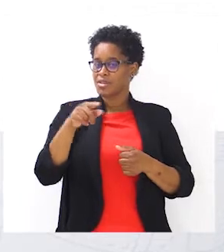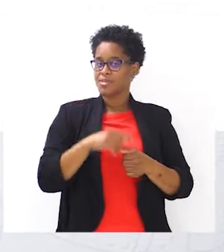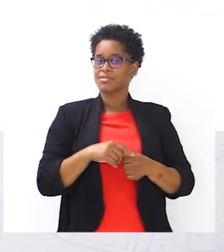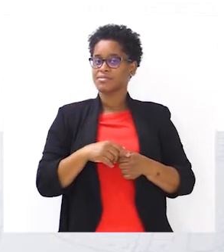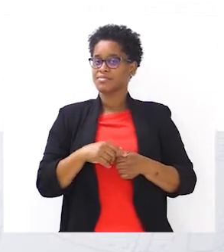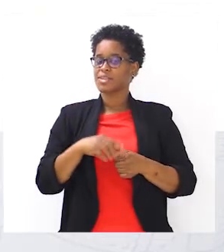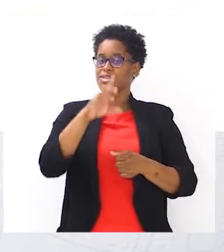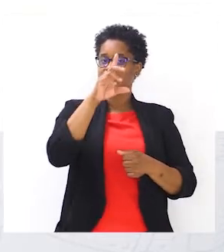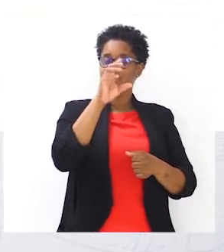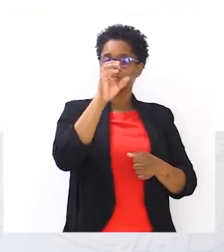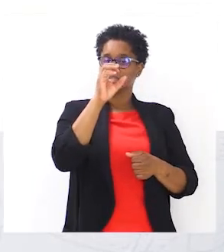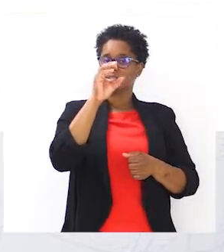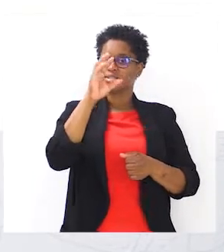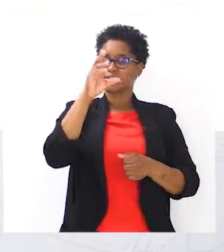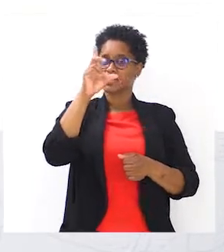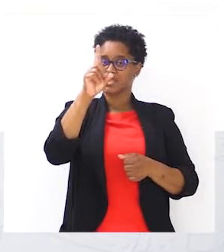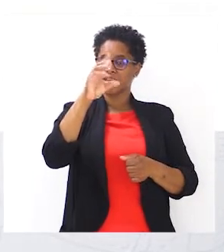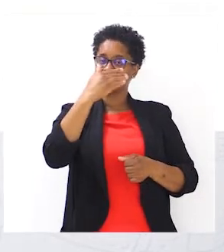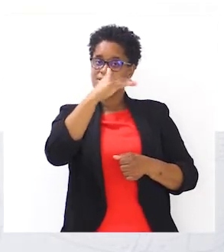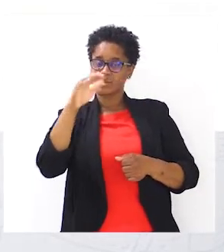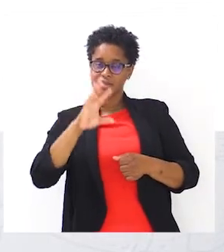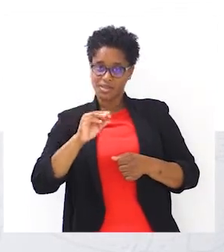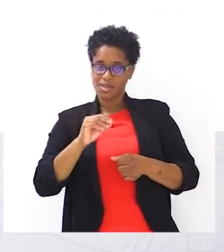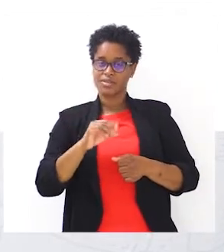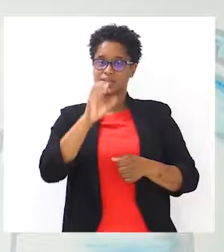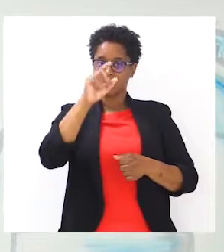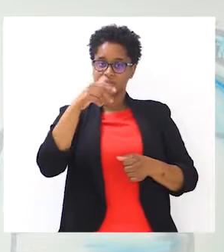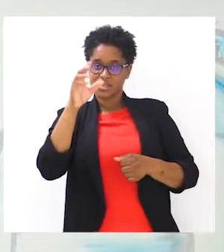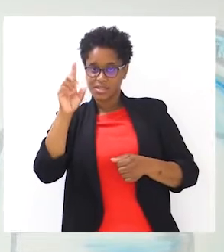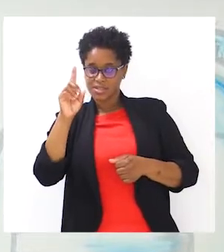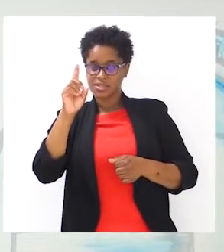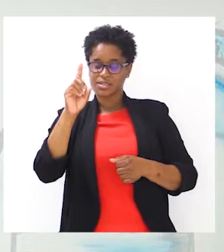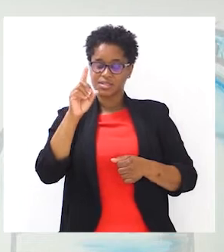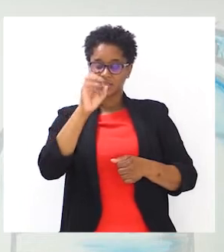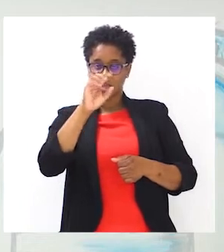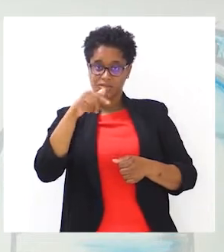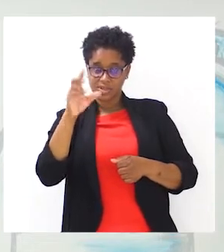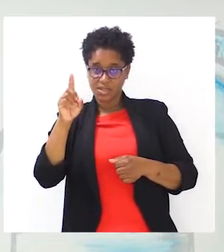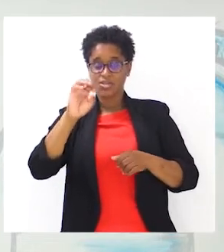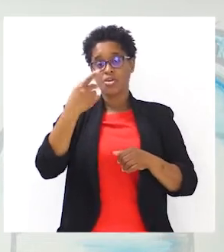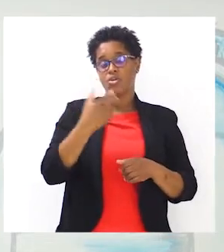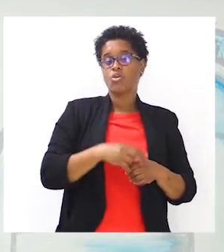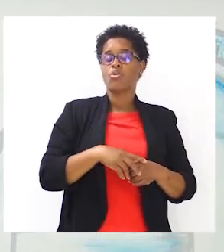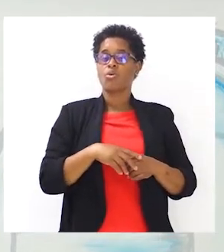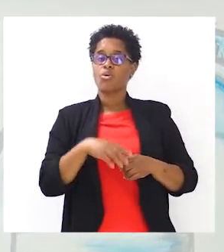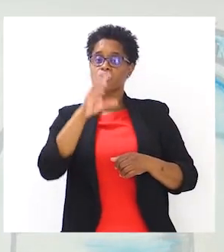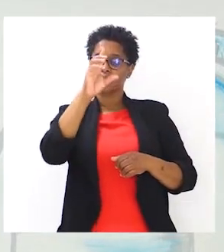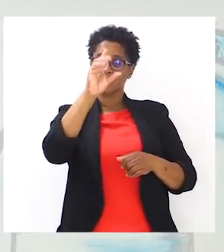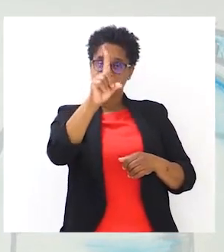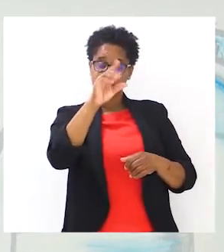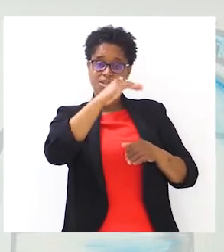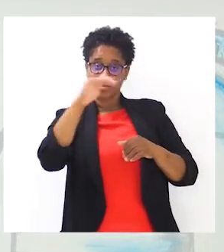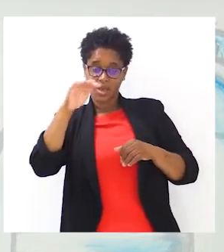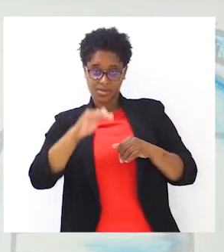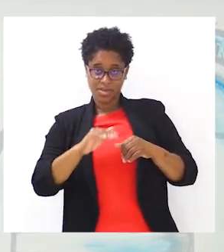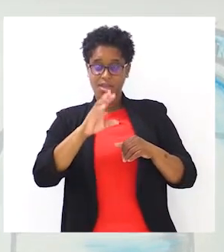6 décimos, ou então 6 sobre 10. Vamos conferir? Portanto, então, qual foi a